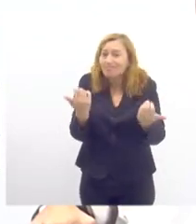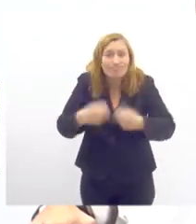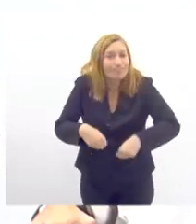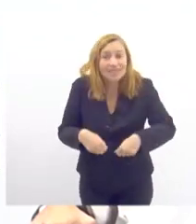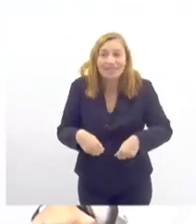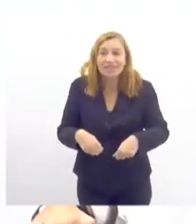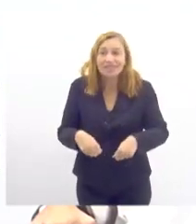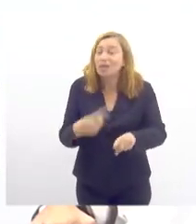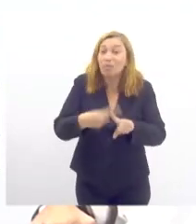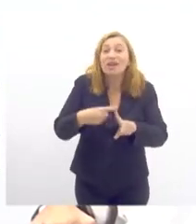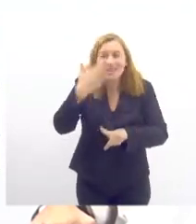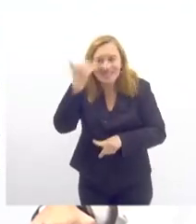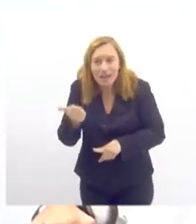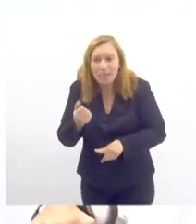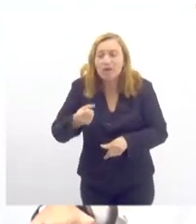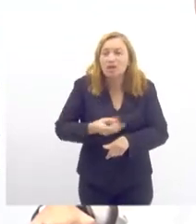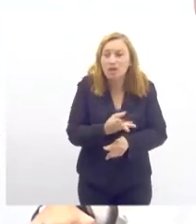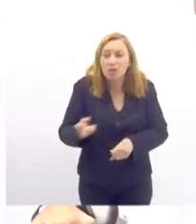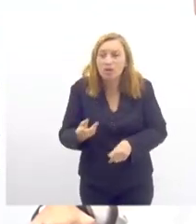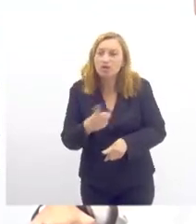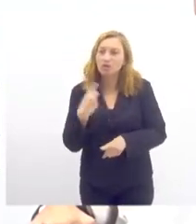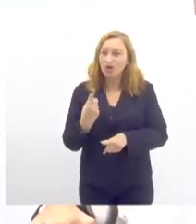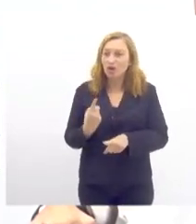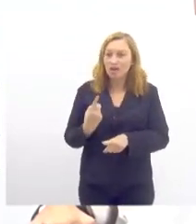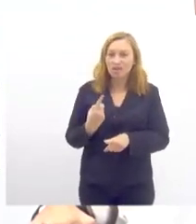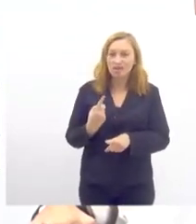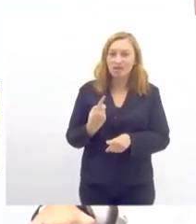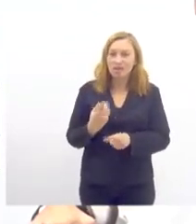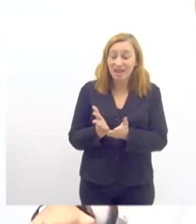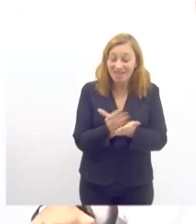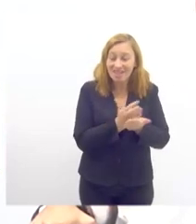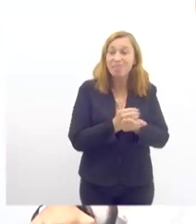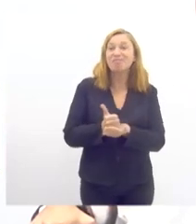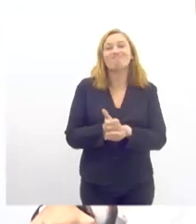necessidade. Porque nós sabemos que quanto nós faturamos.